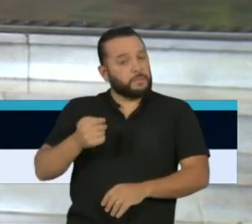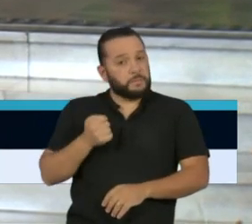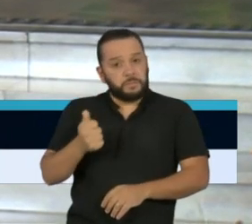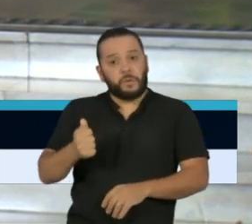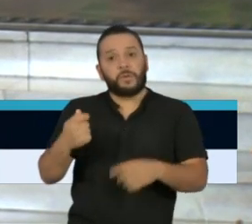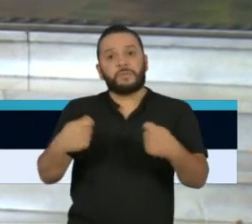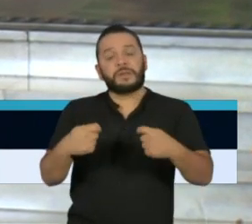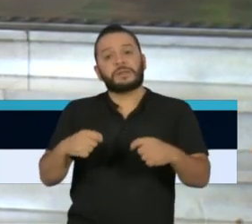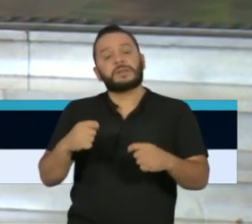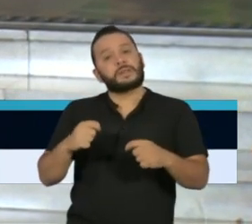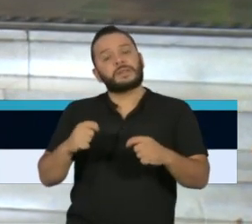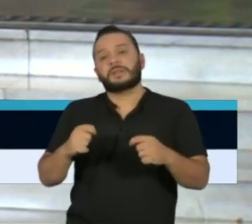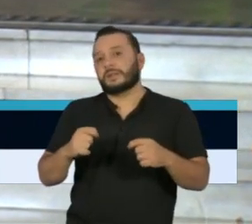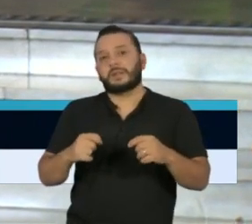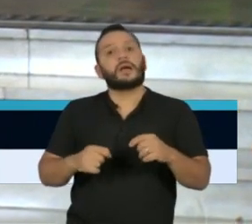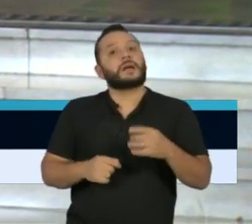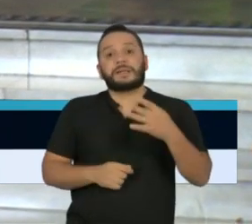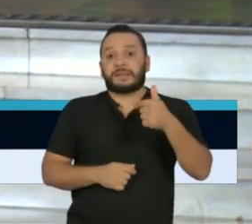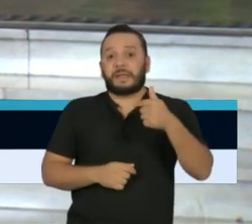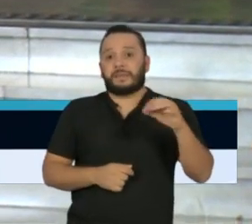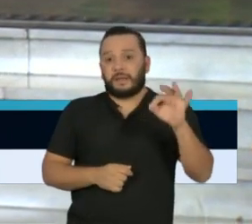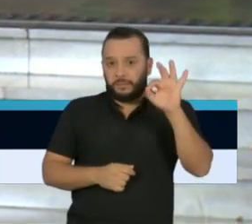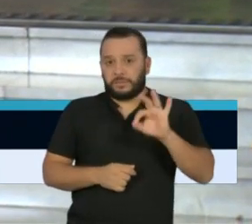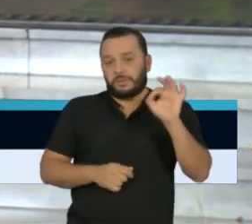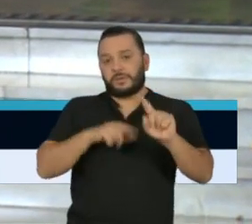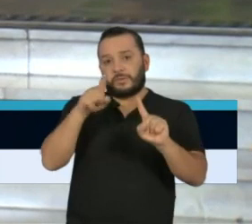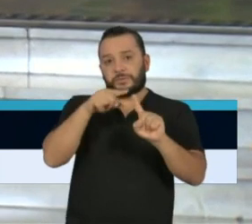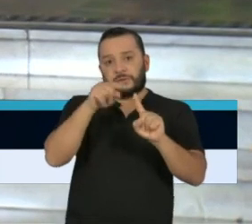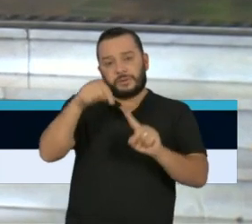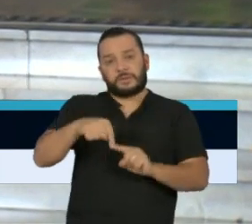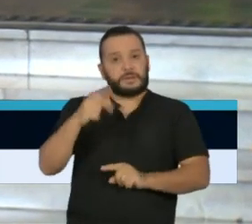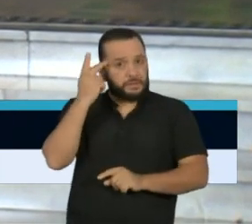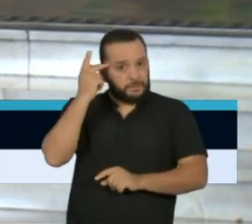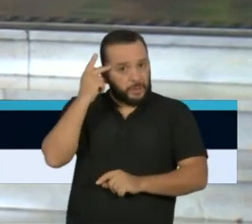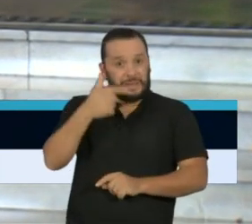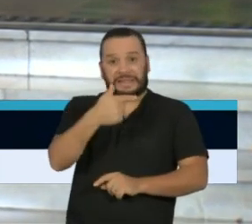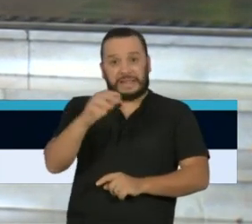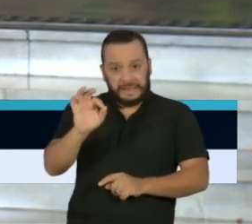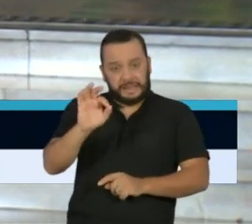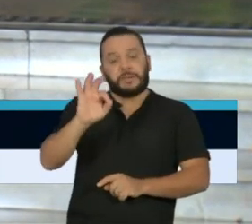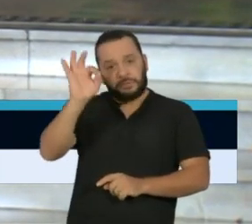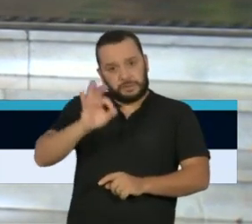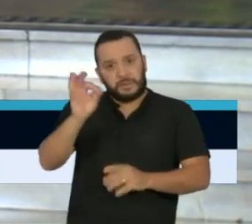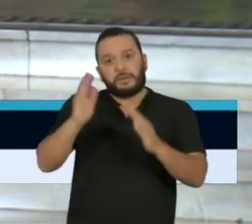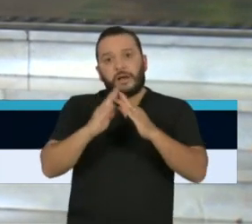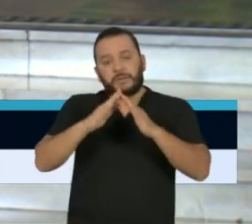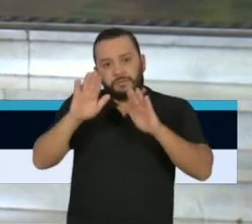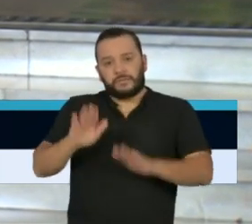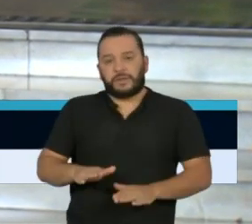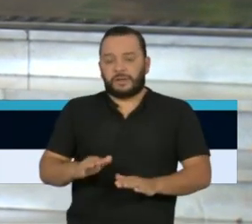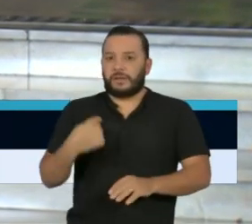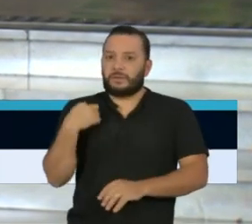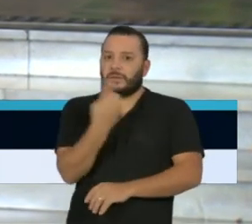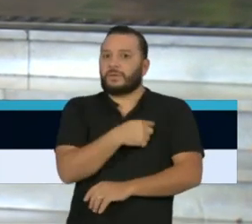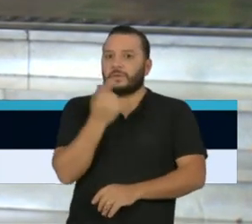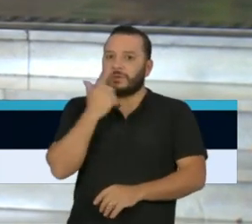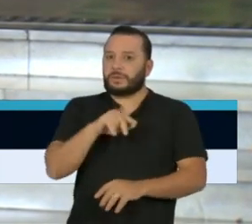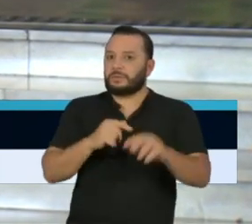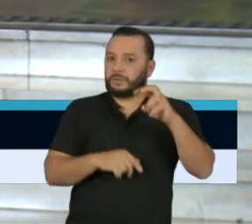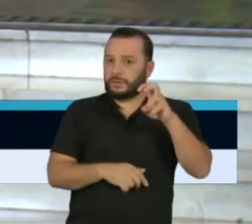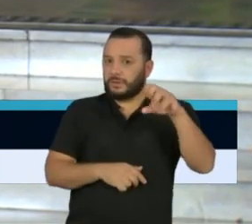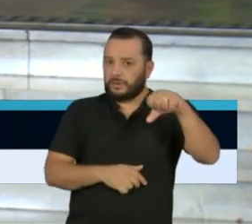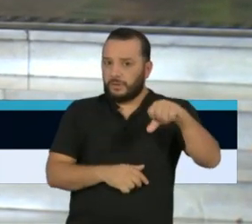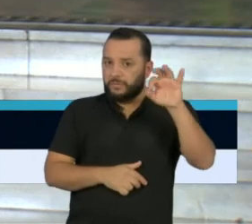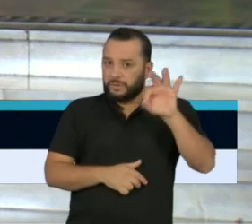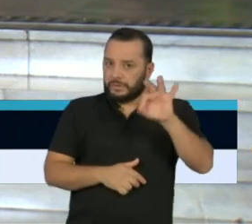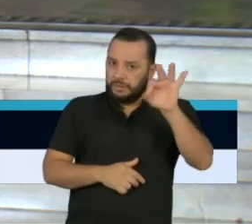A nossa meta em São Paulo é atingir 70% de isolamento. Já chegamos a 59%